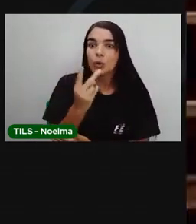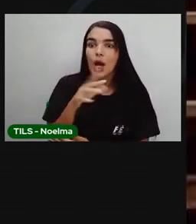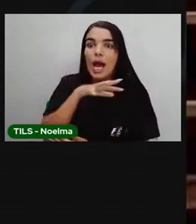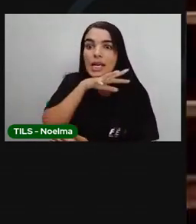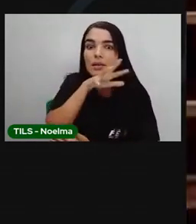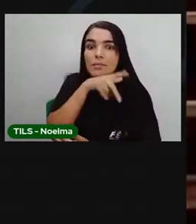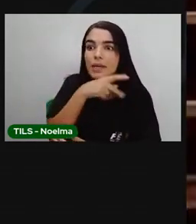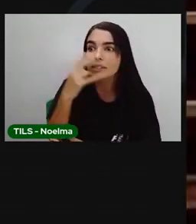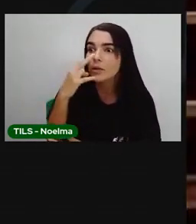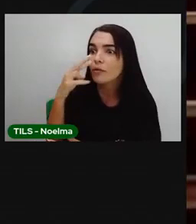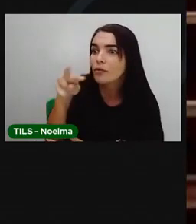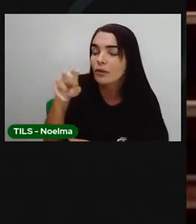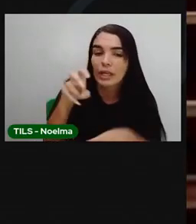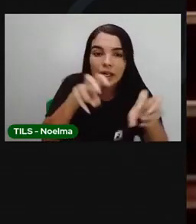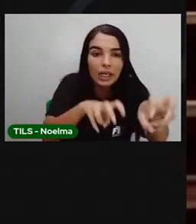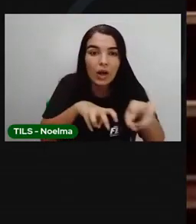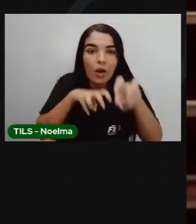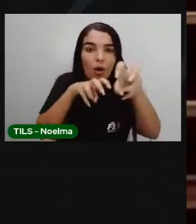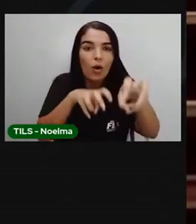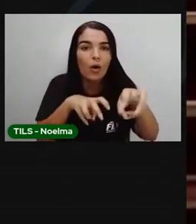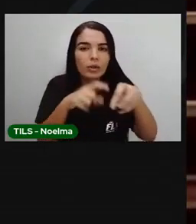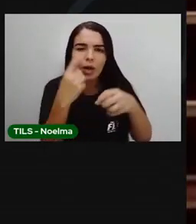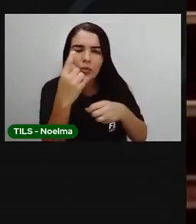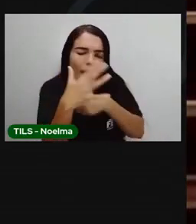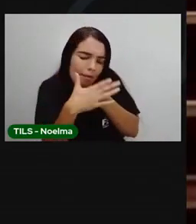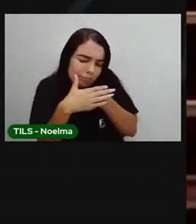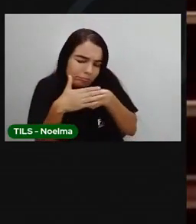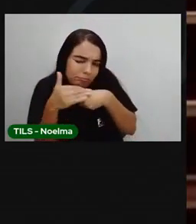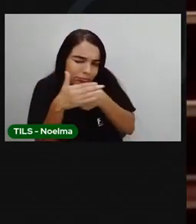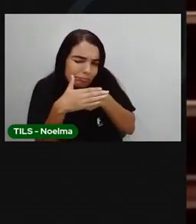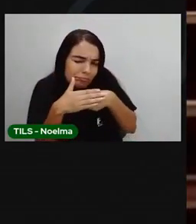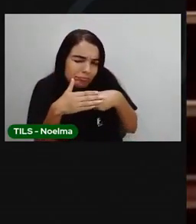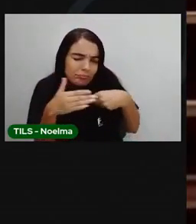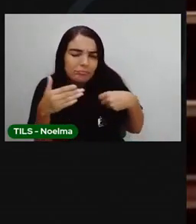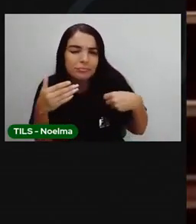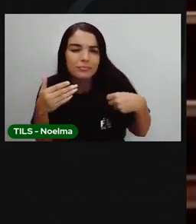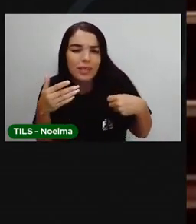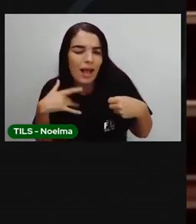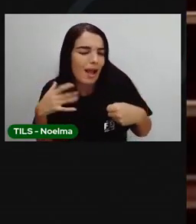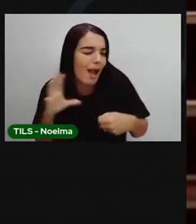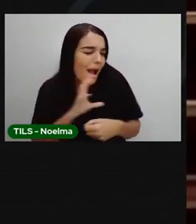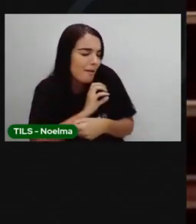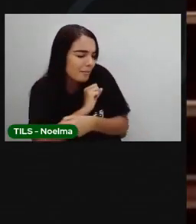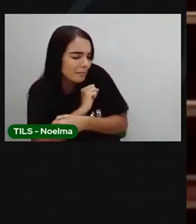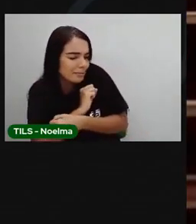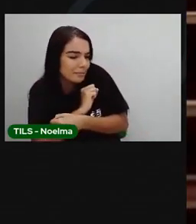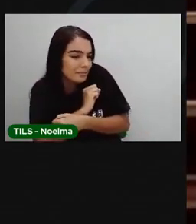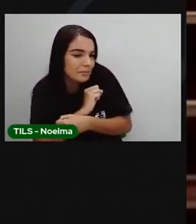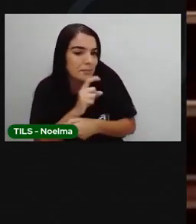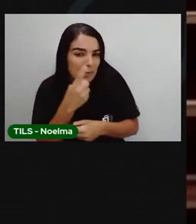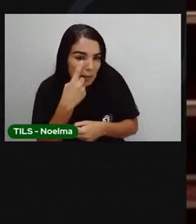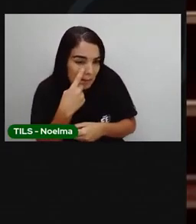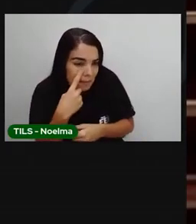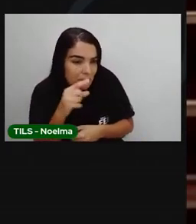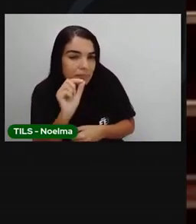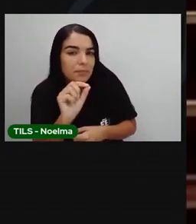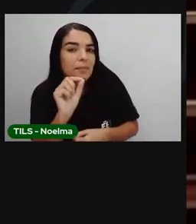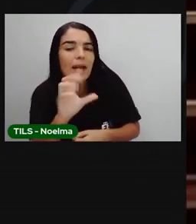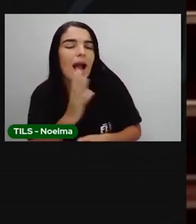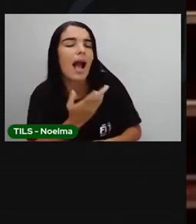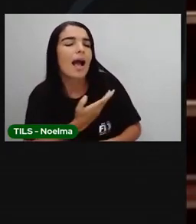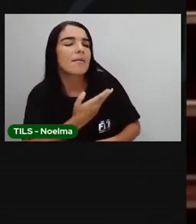terreiro. Um de pelo macio e ar bondoso. Seduziu-me logo. Devia ser um desses bons